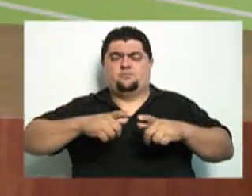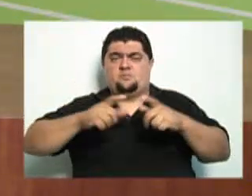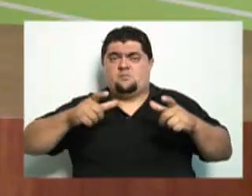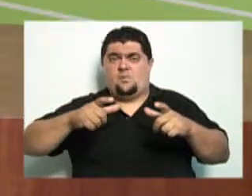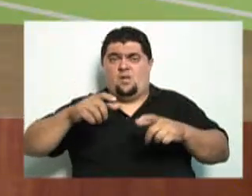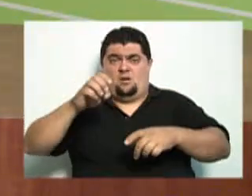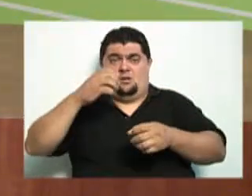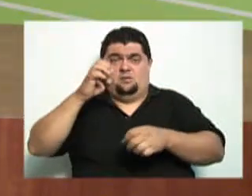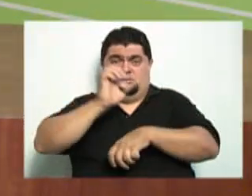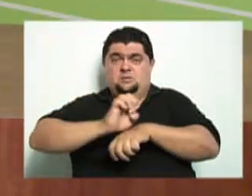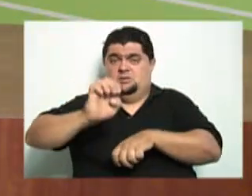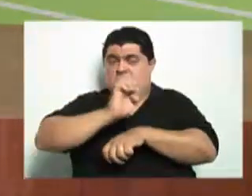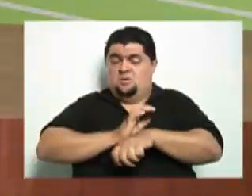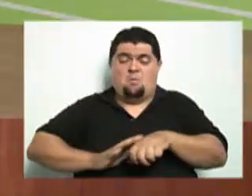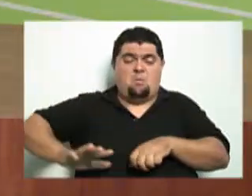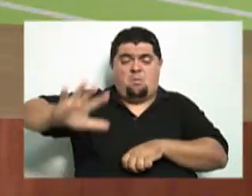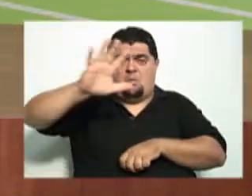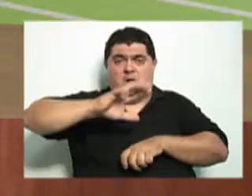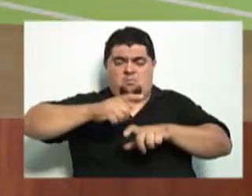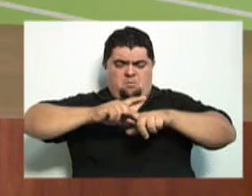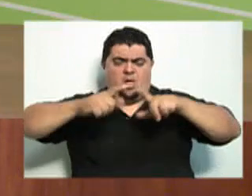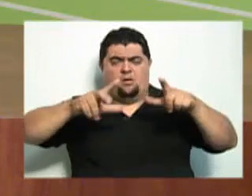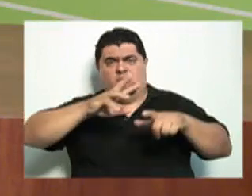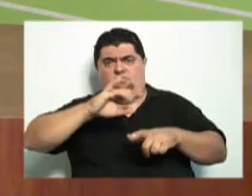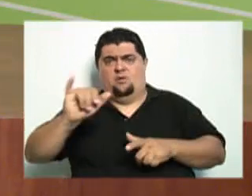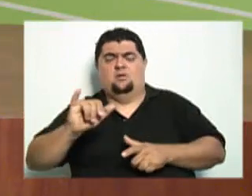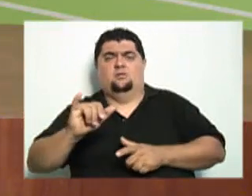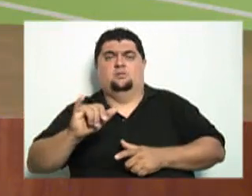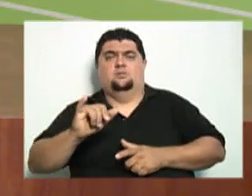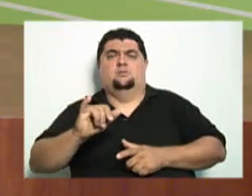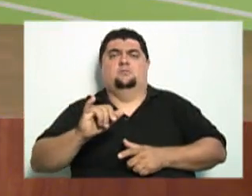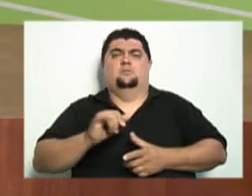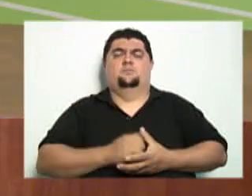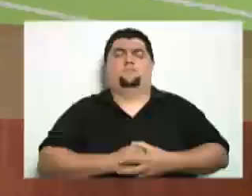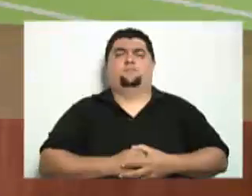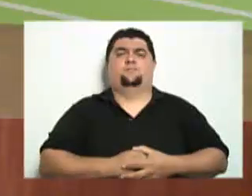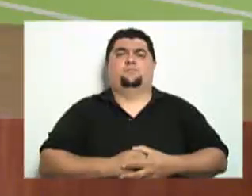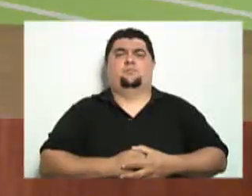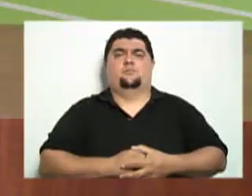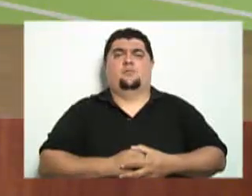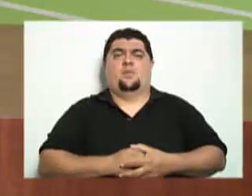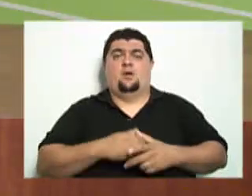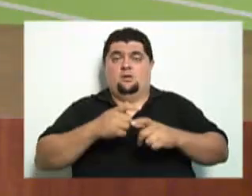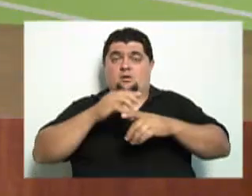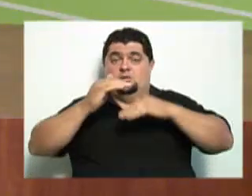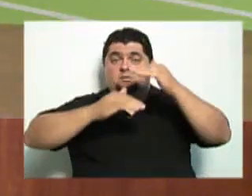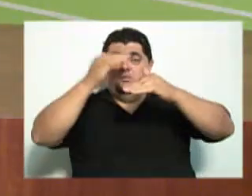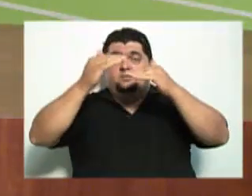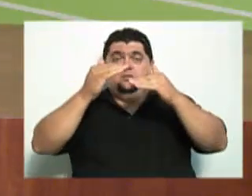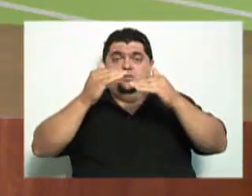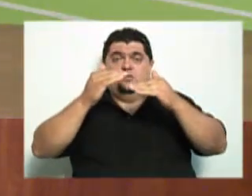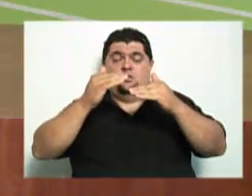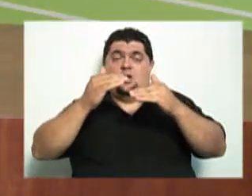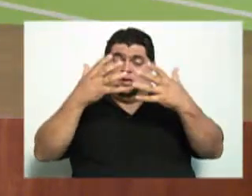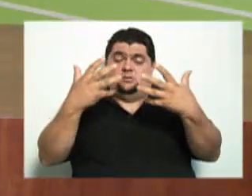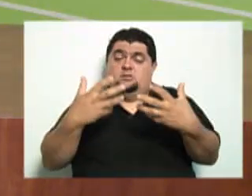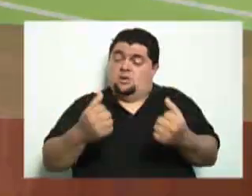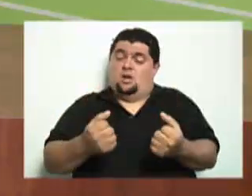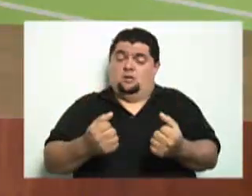nosso estado, que é um estado em crescimento, em forte crescimento, o desenvolvimento sustentável não é contra